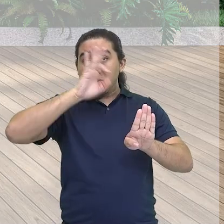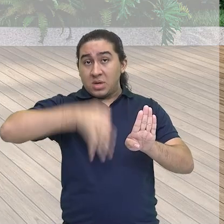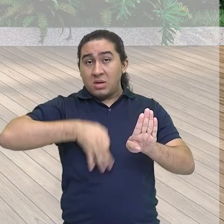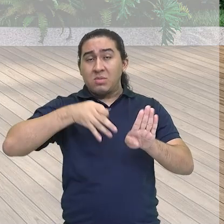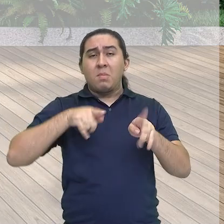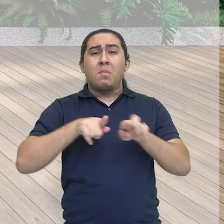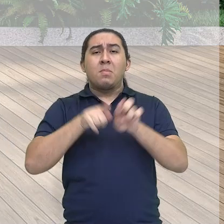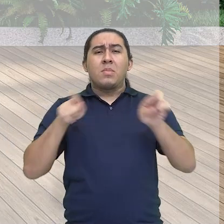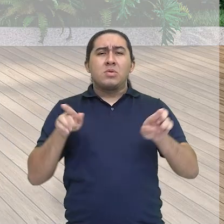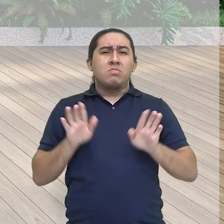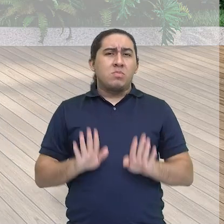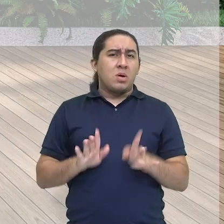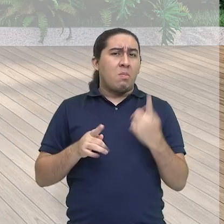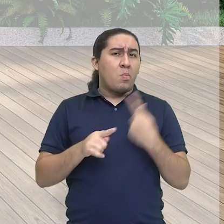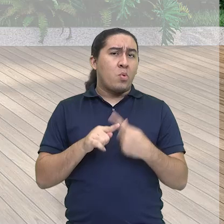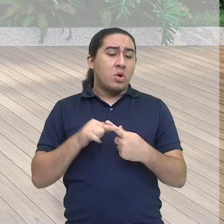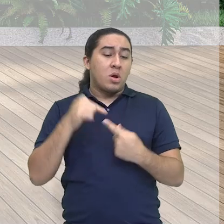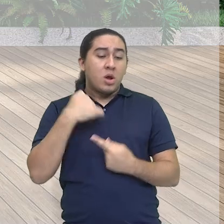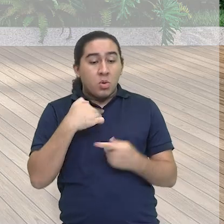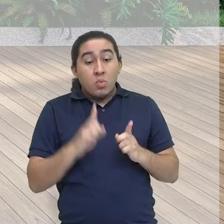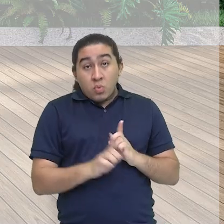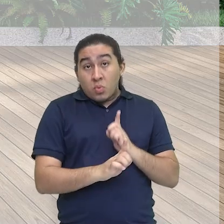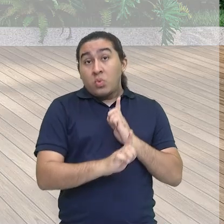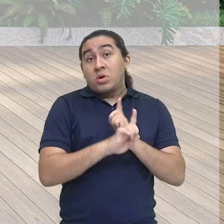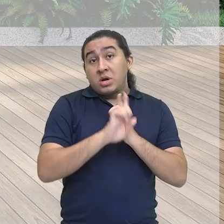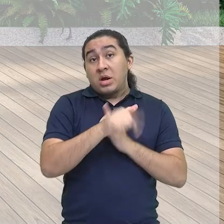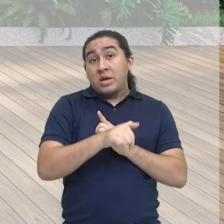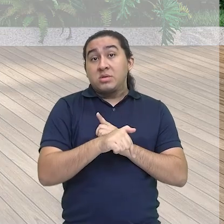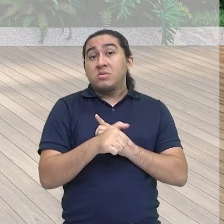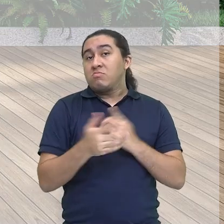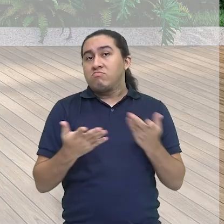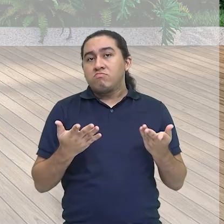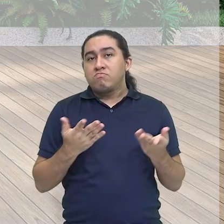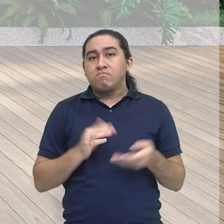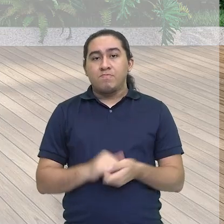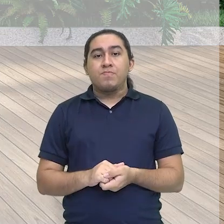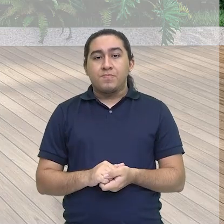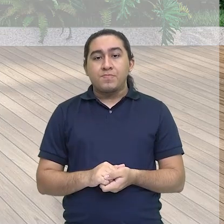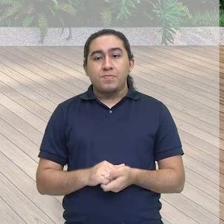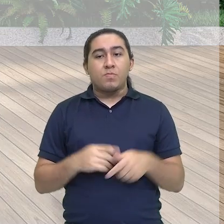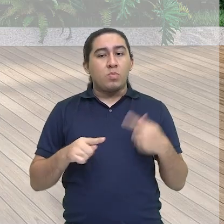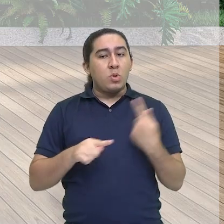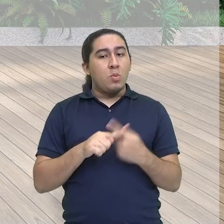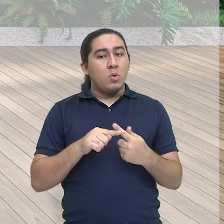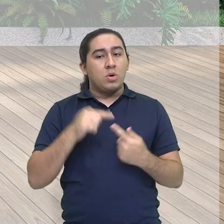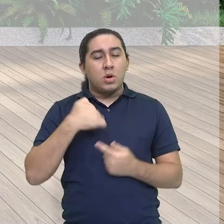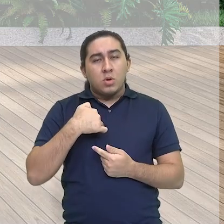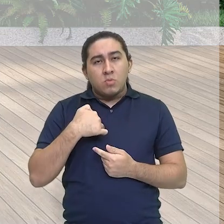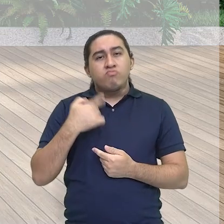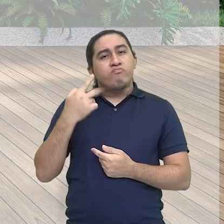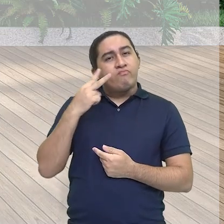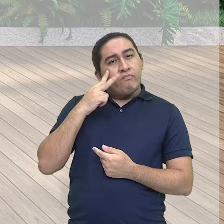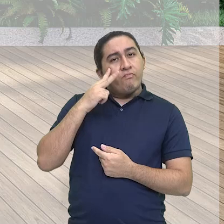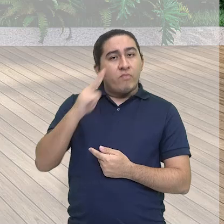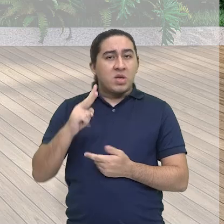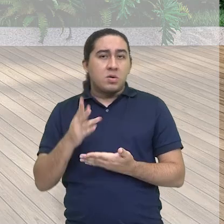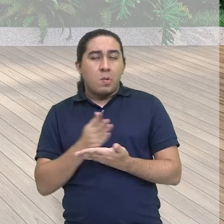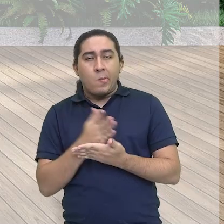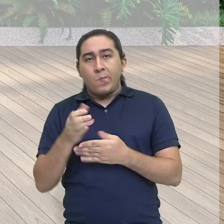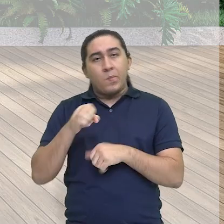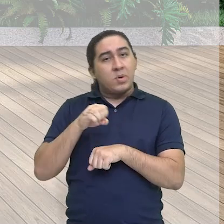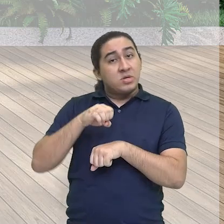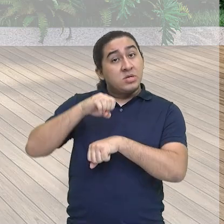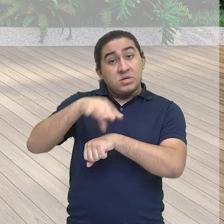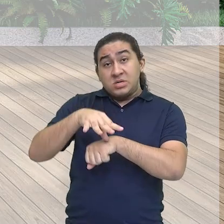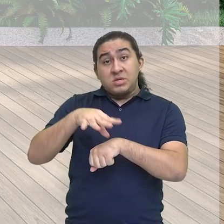por que que eu cheguei a este raciocínio? Porque eu vi, né, algumas sugestões lá